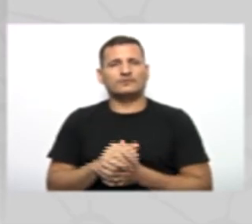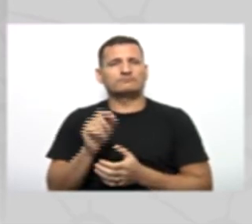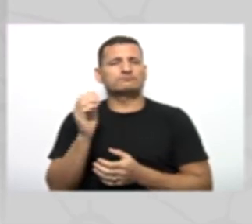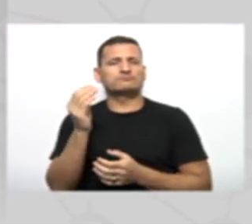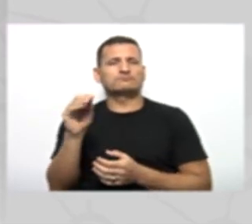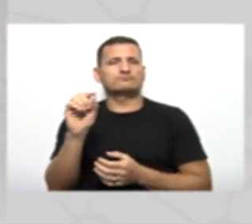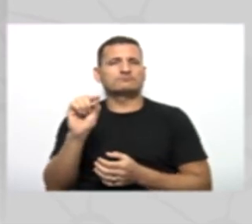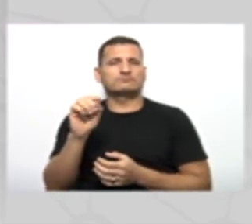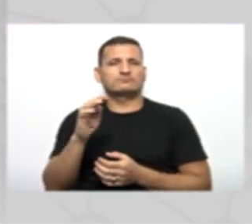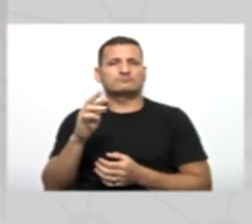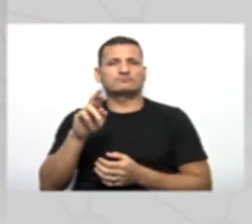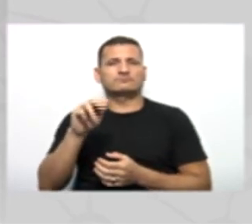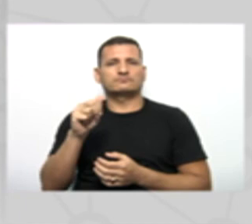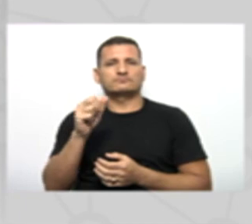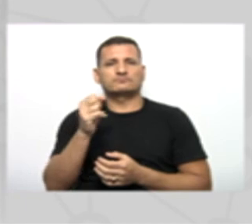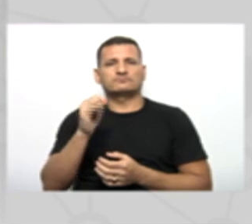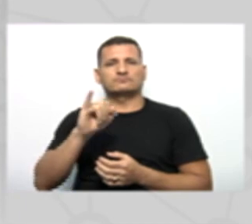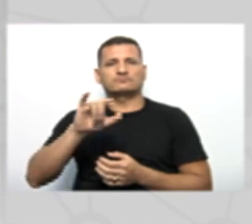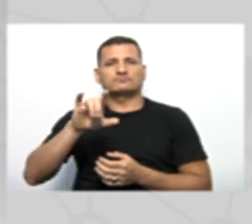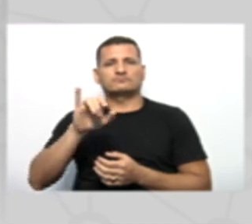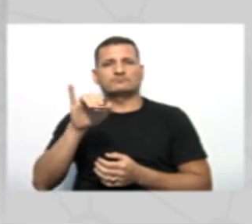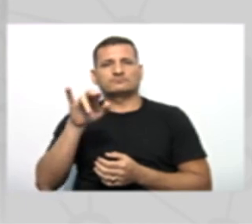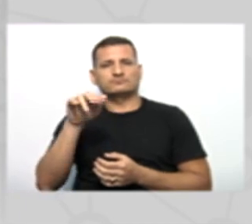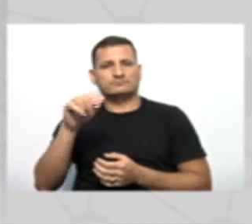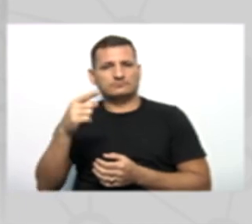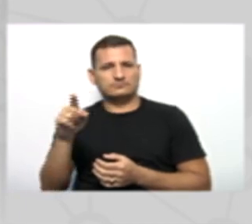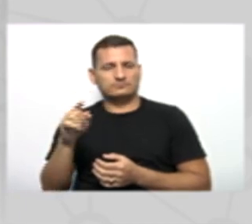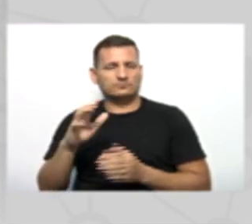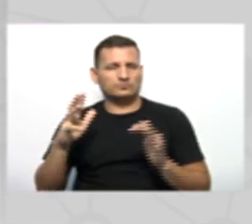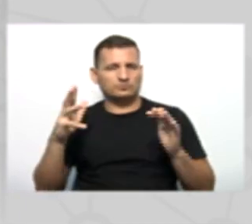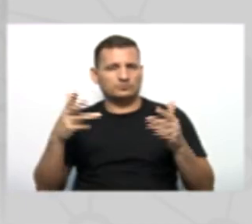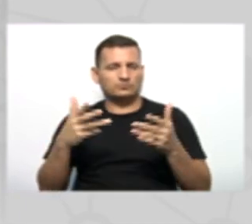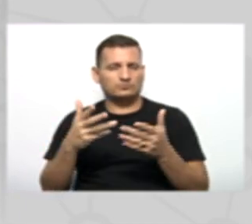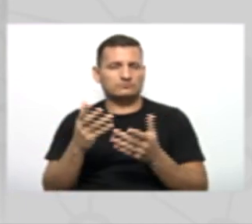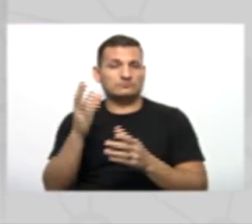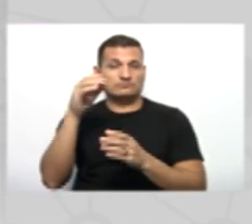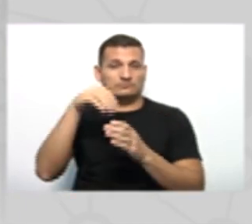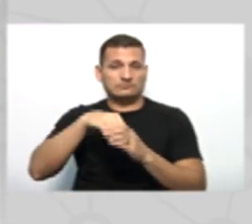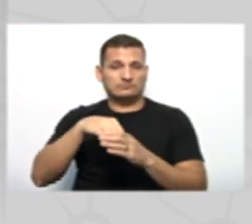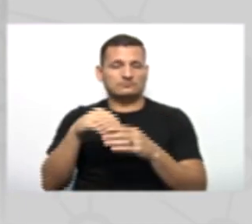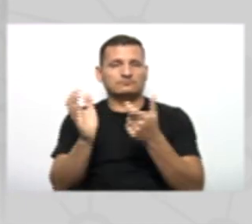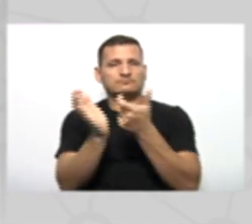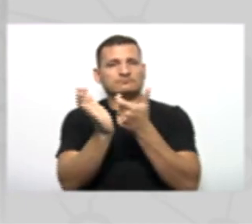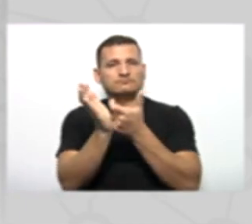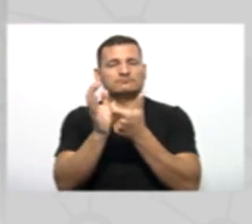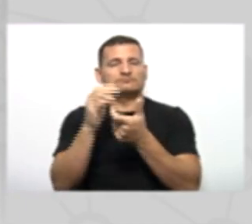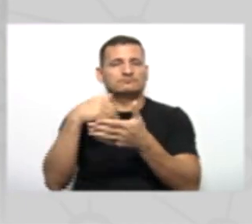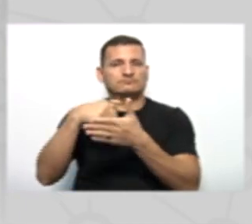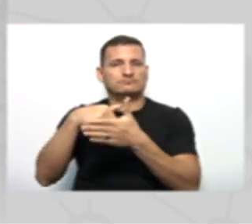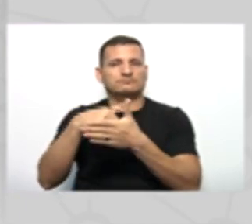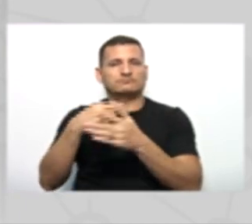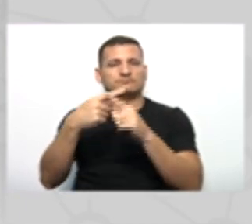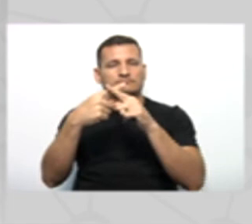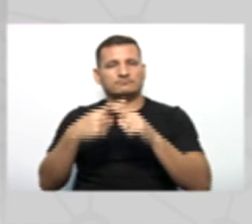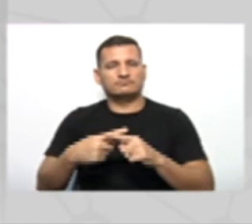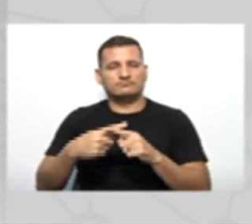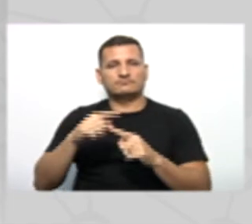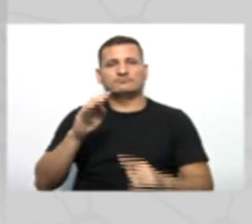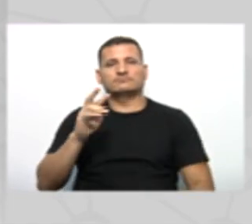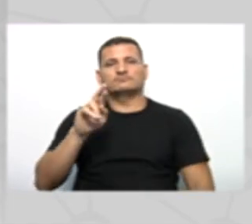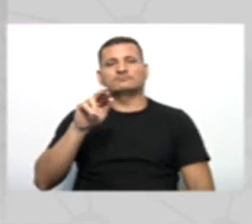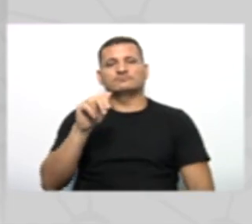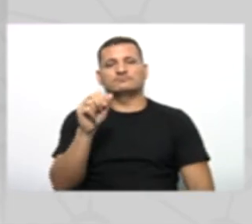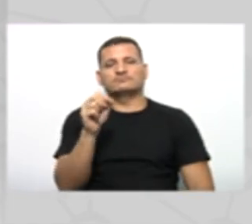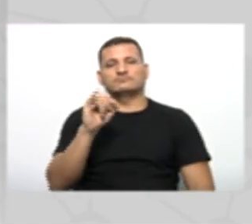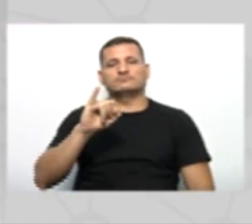Brasileirão. Então, todos os times originados dessa classe vão estar jogando o Campeonato Brasileirão. Só que